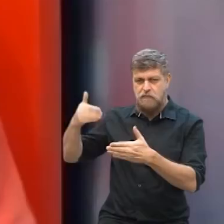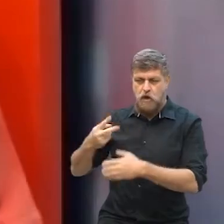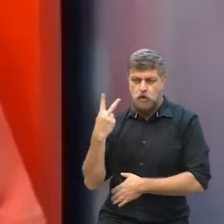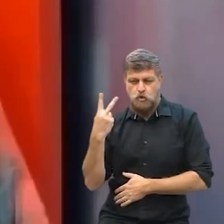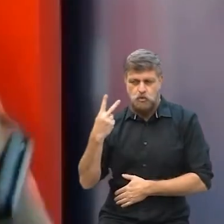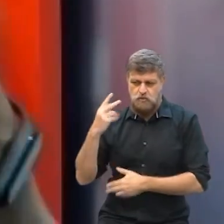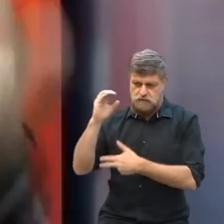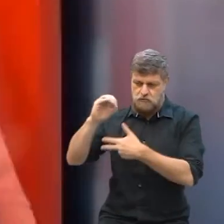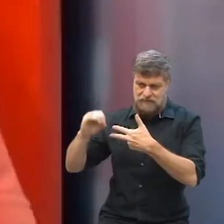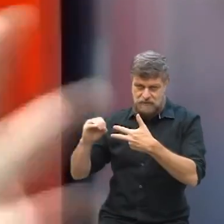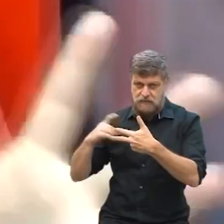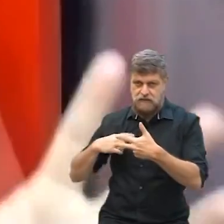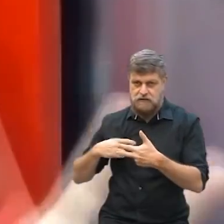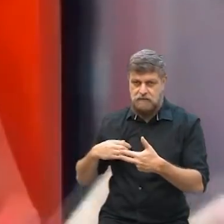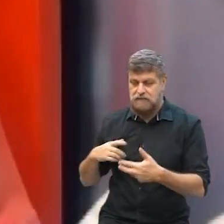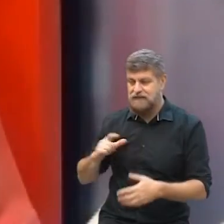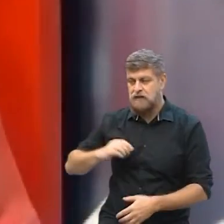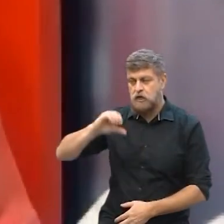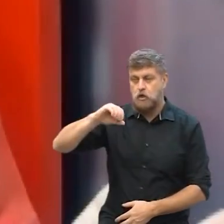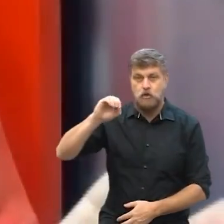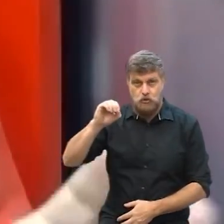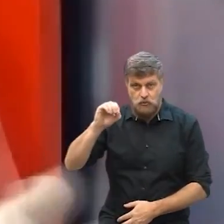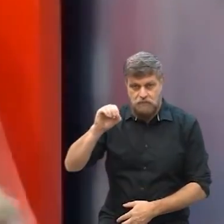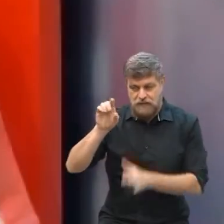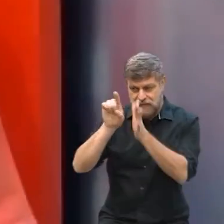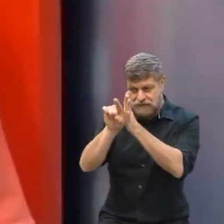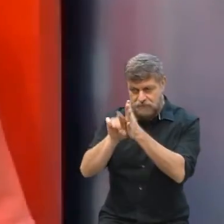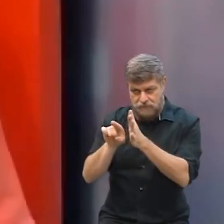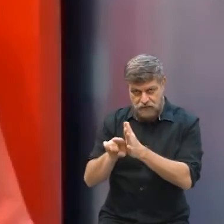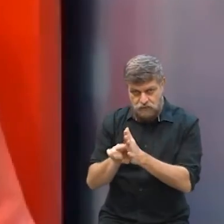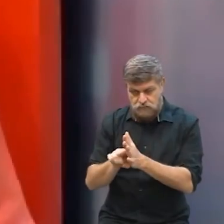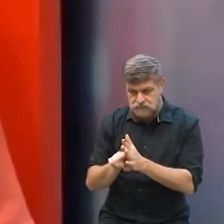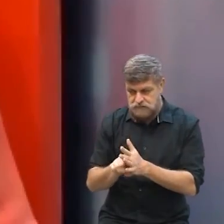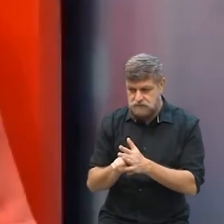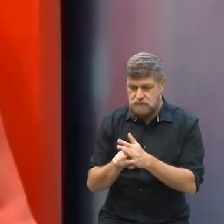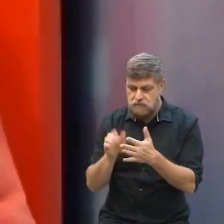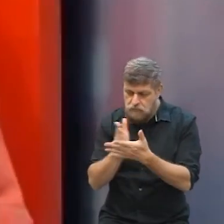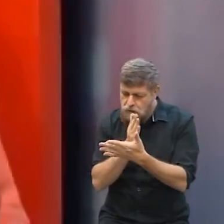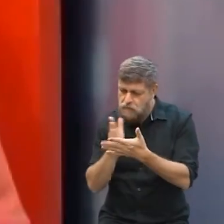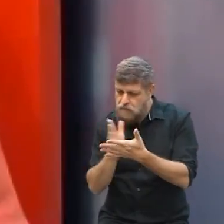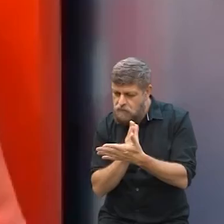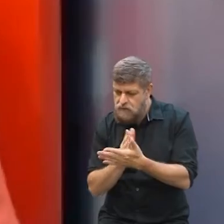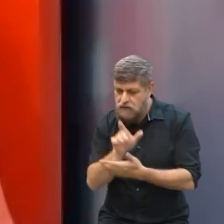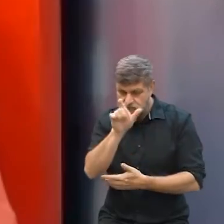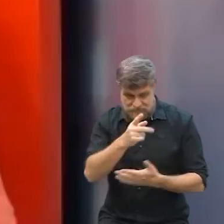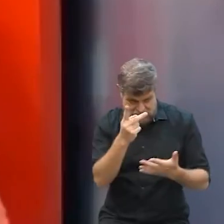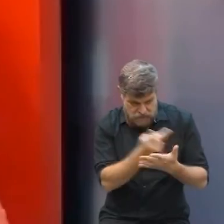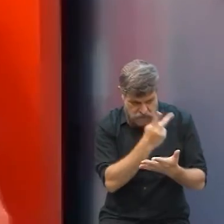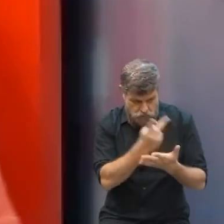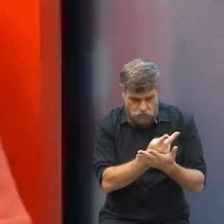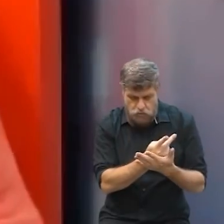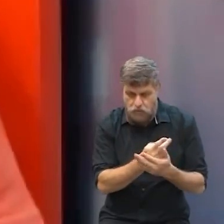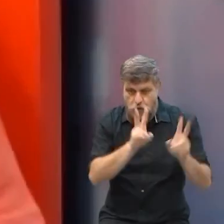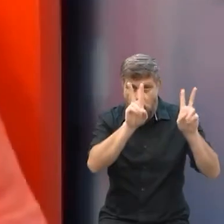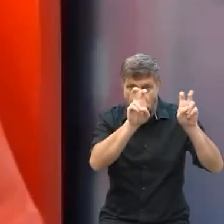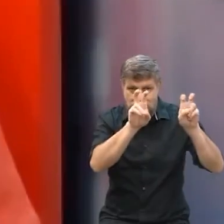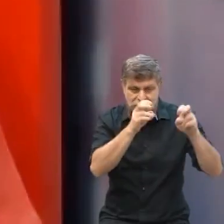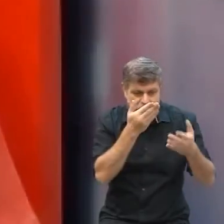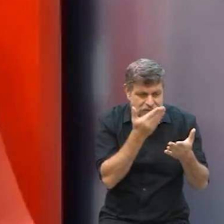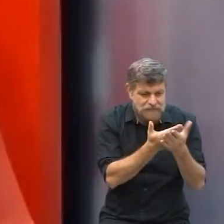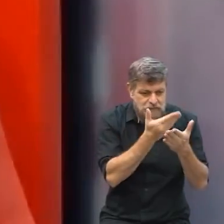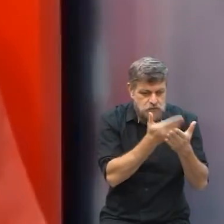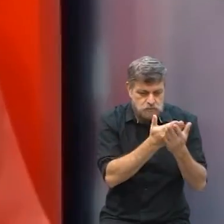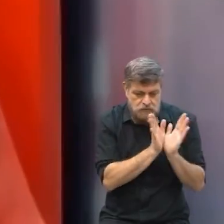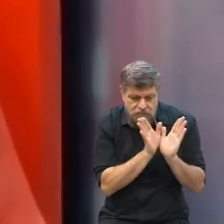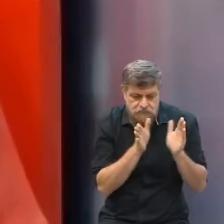do Enem, você vai ter aí 90 questões para se divertir, e a partir das questões que você errar, você seleciona o tema e estuda aquele